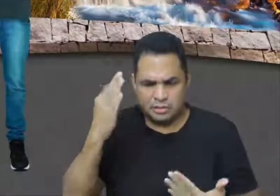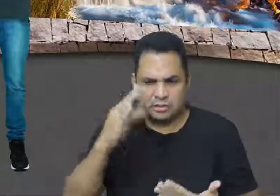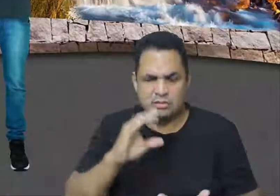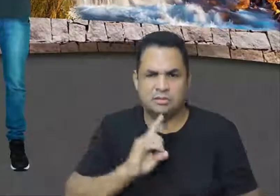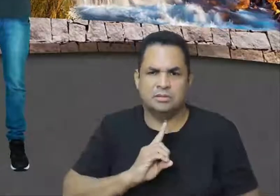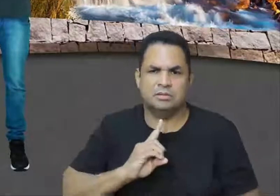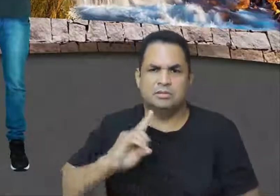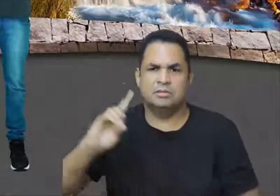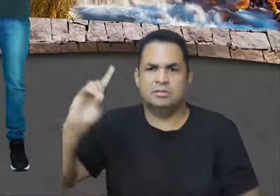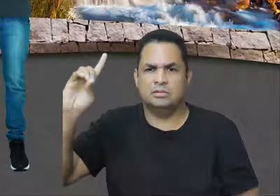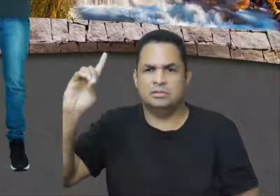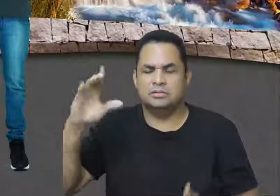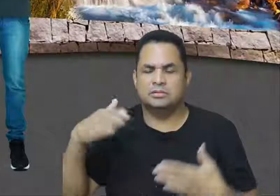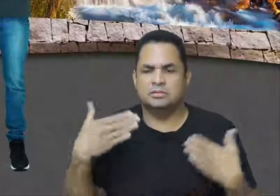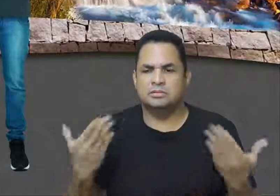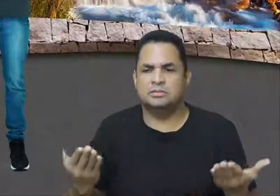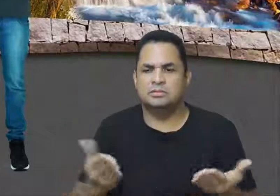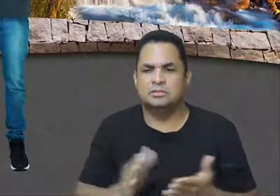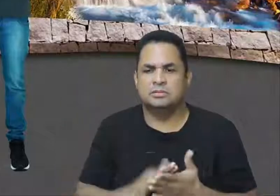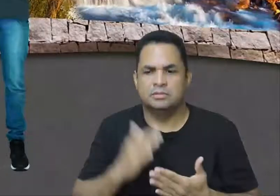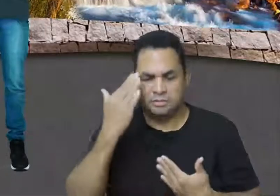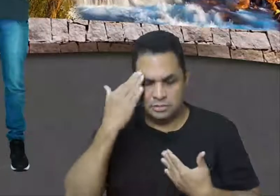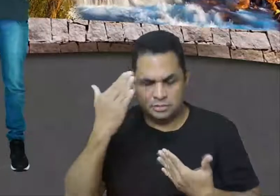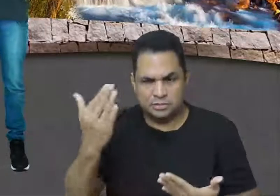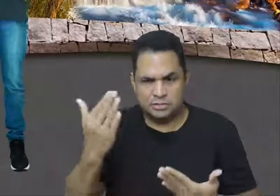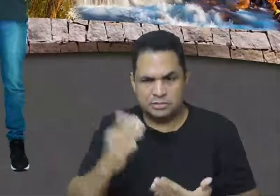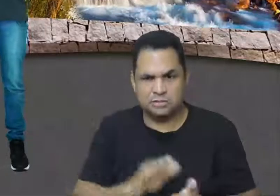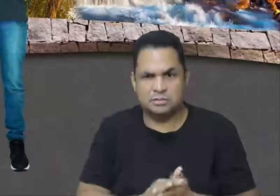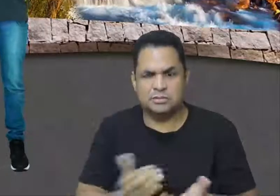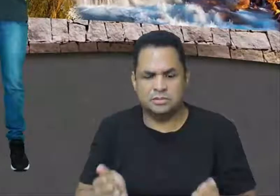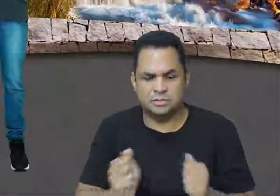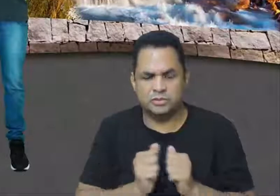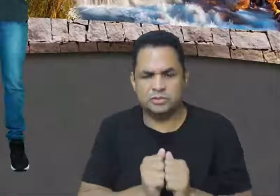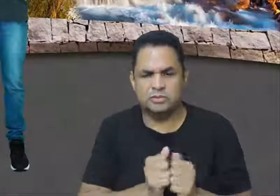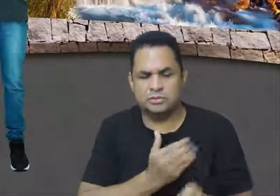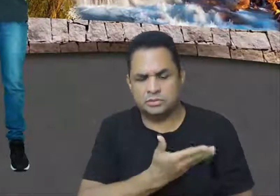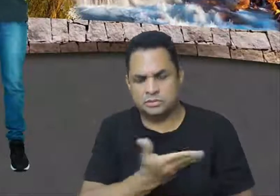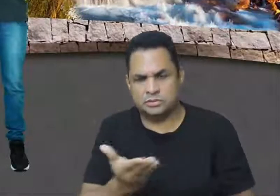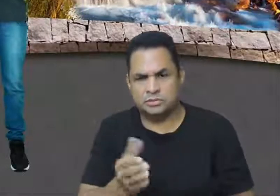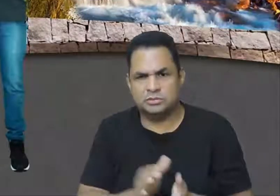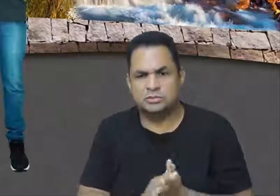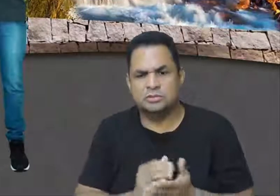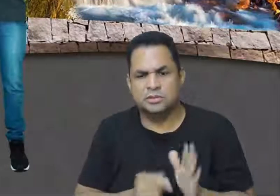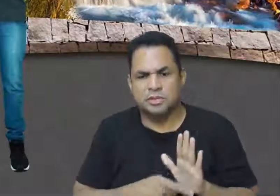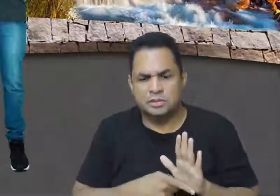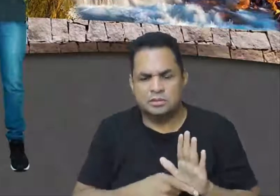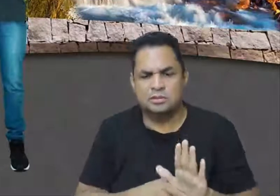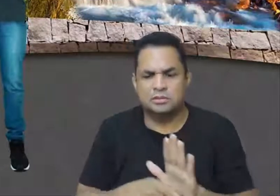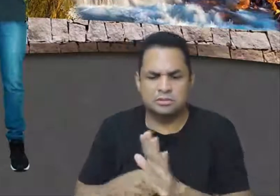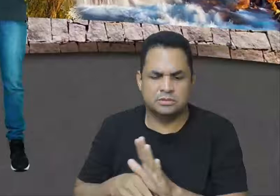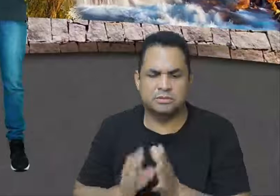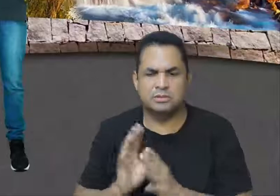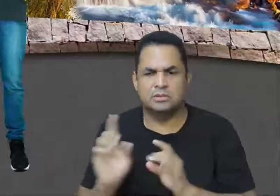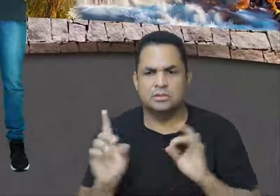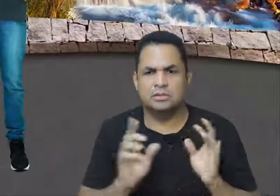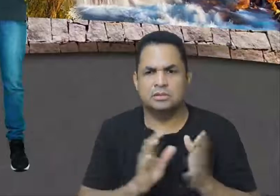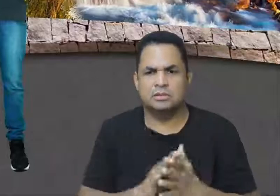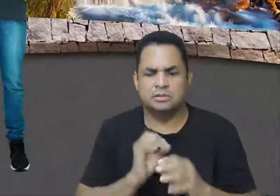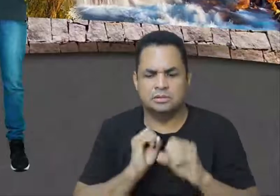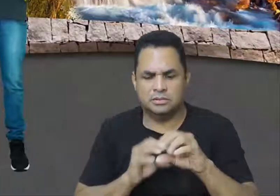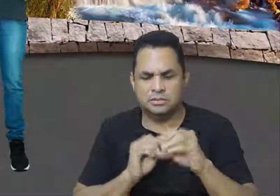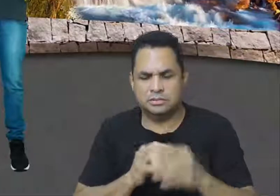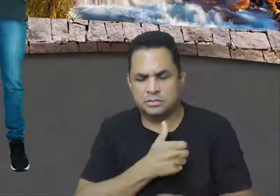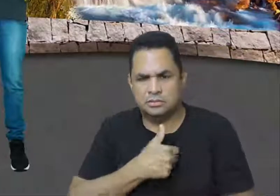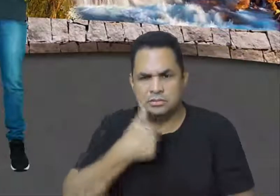grande arquiteto do universo. Obrigado, meu Deus, por estar com vocês e por ter contribuído até aqui por uma educação